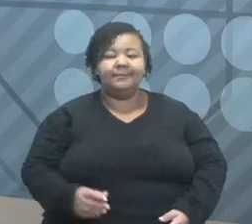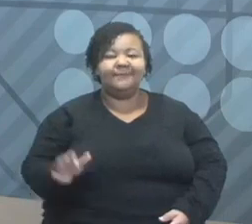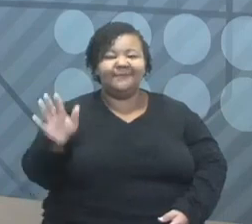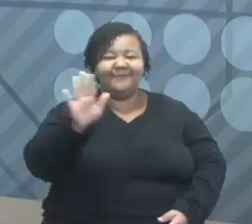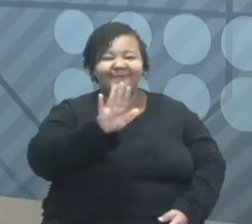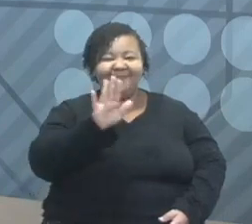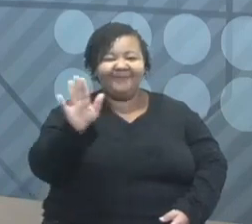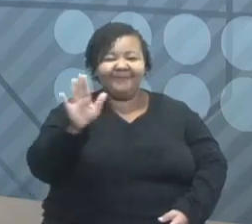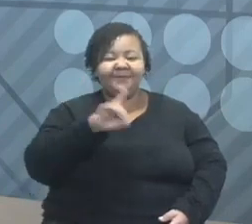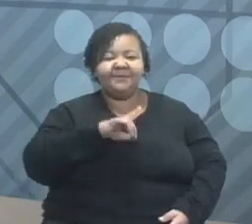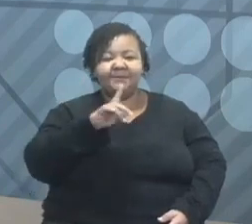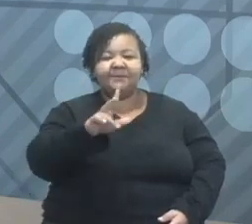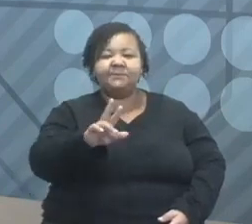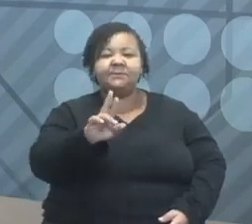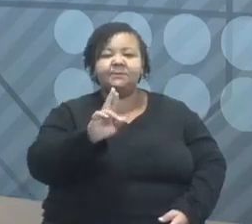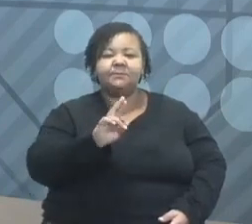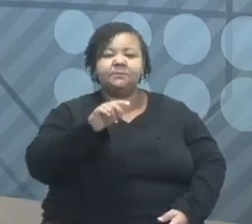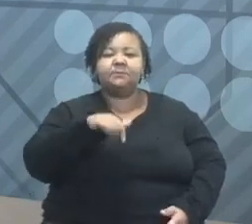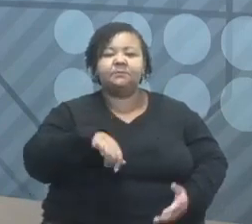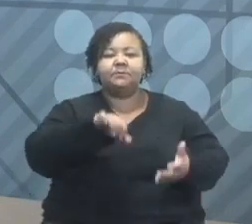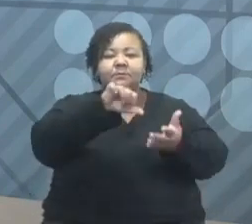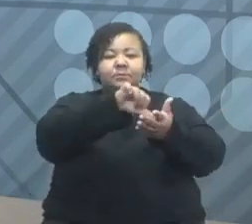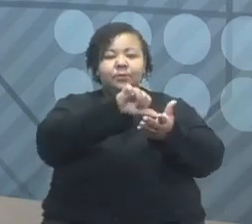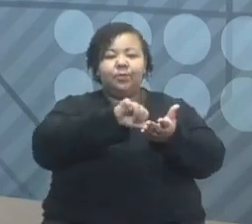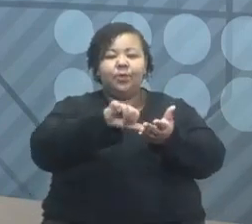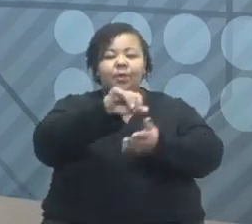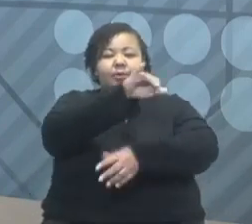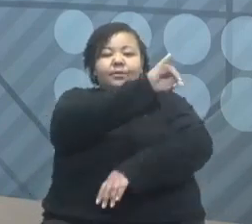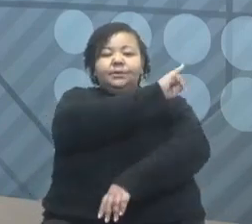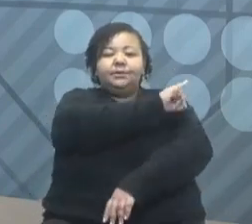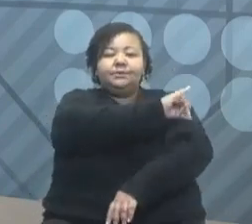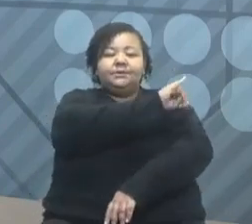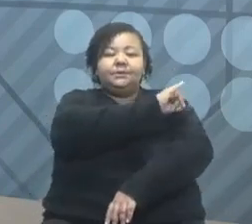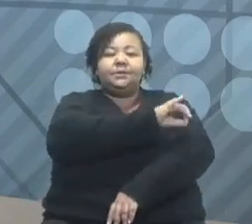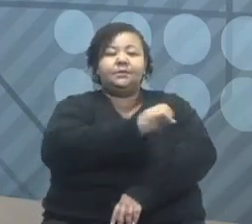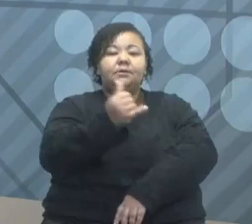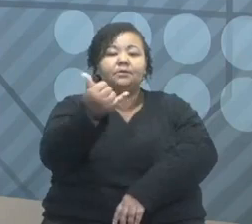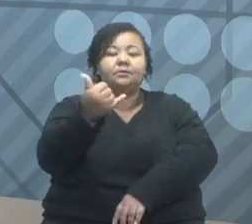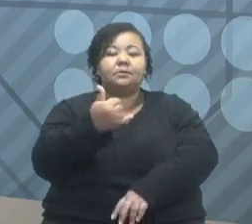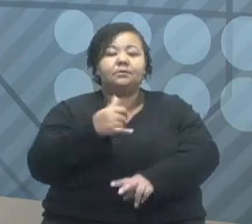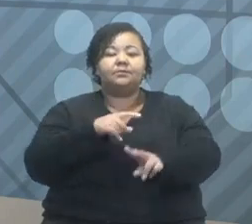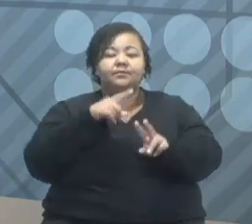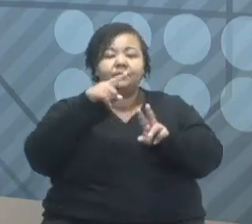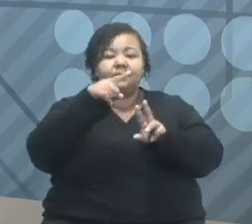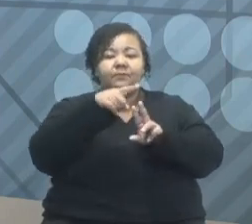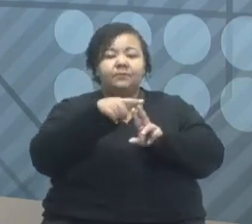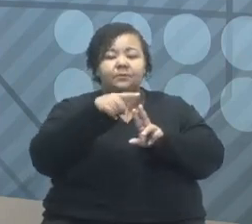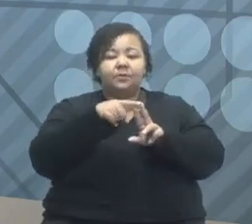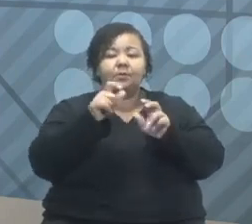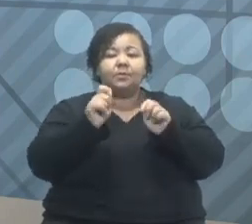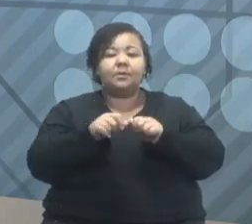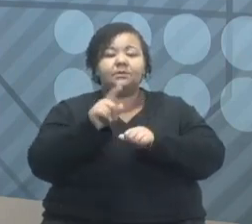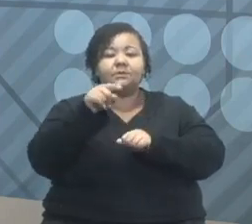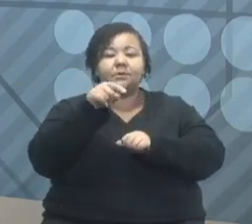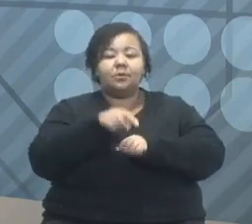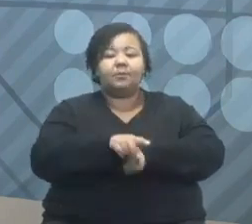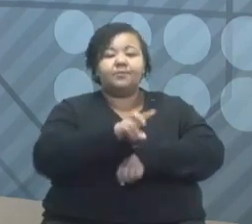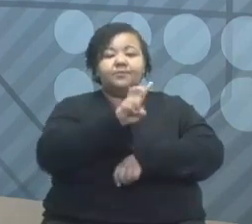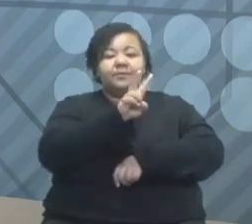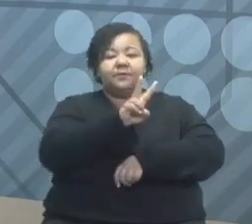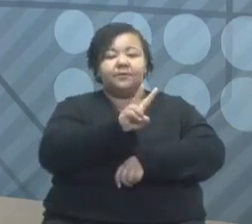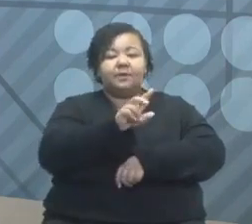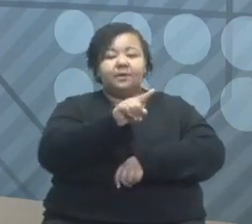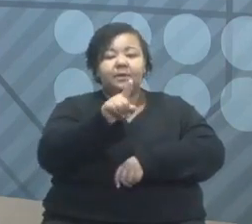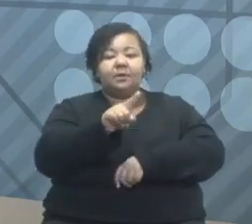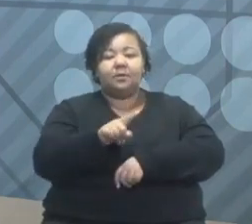Olá, tivemos uma contribuição do Paulo de Rio de Janeiro que comentou que o vetor pode ser como combinação linear da seguinte forma. O vetor V é